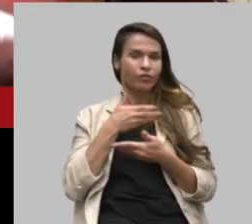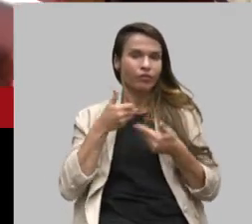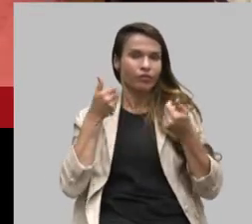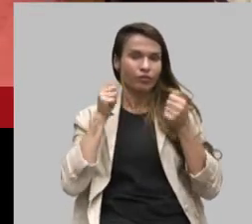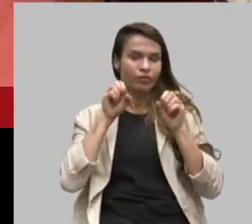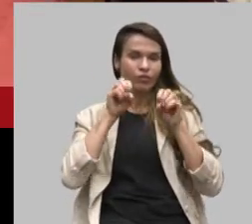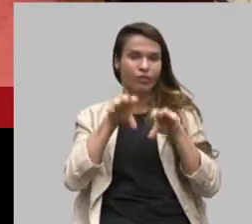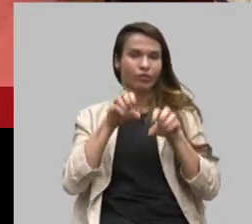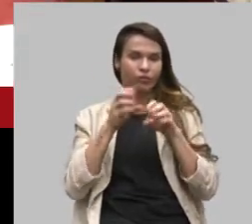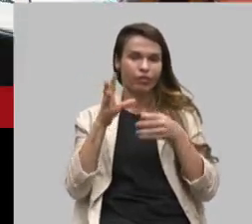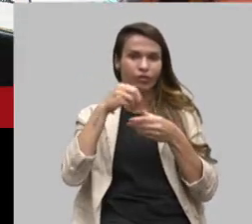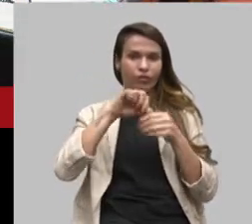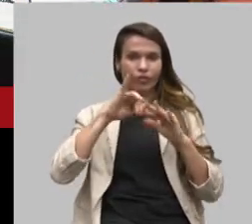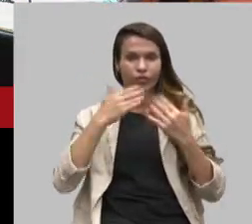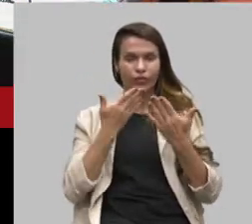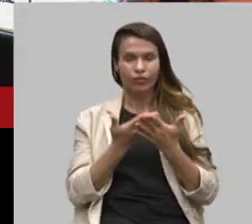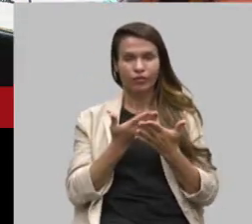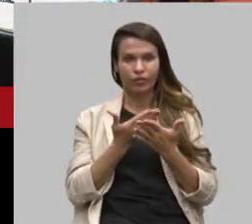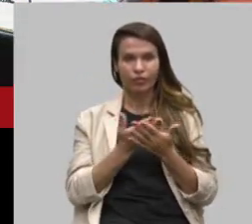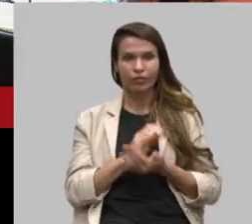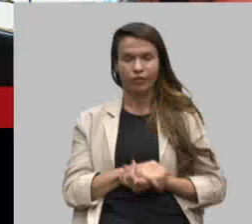das escolas